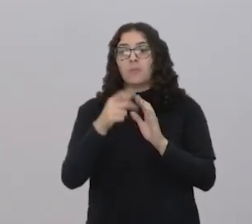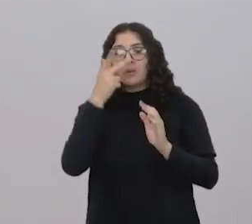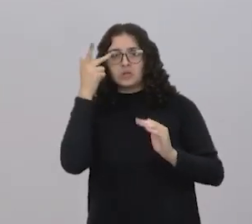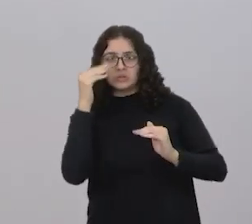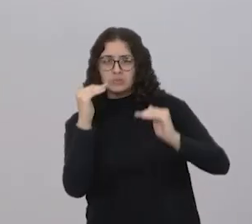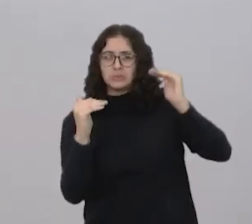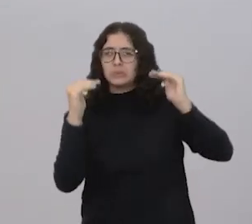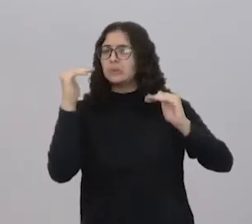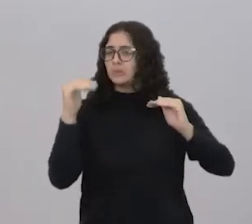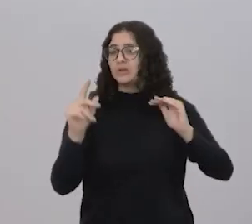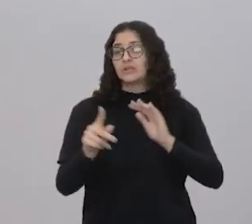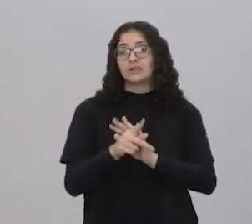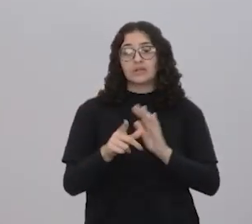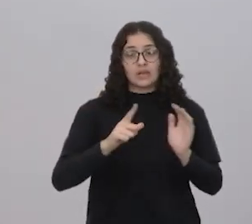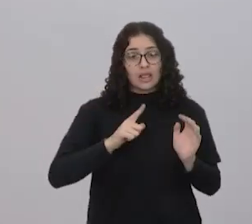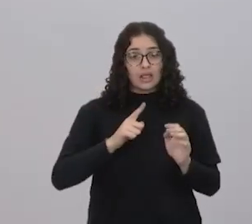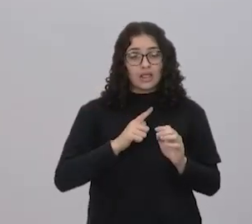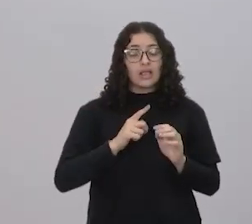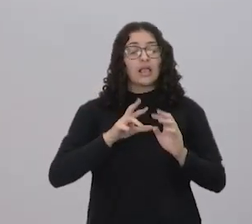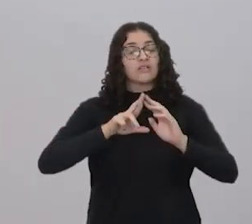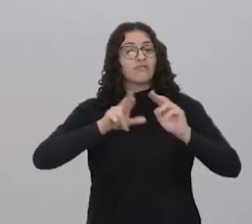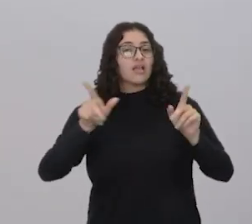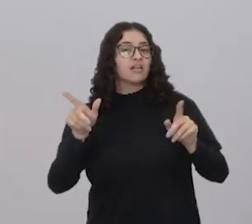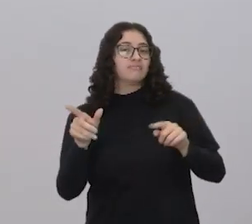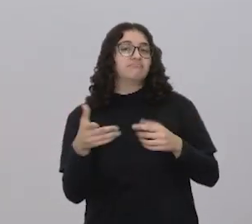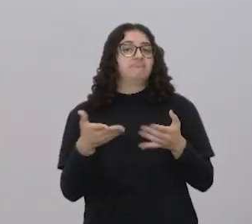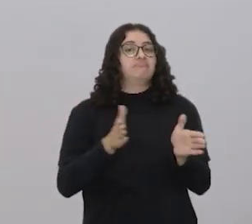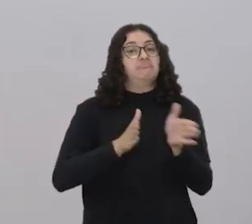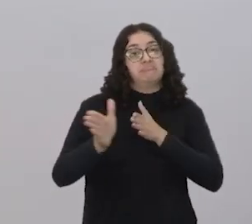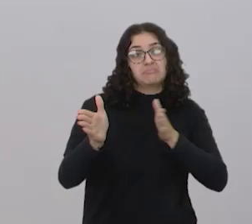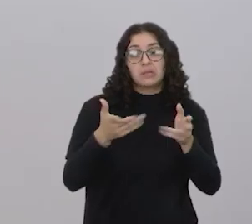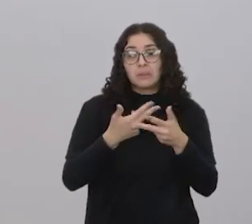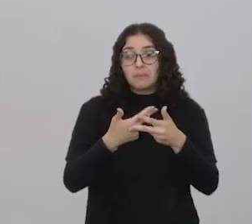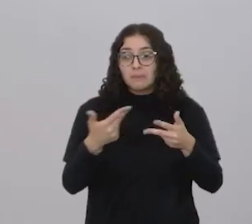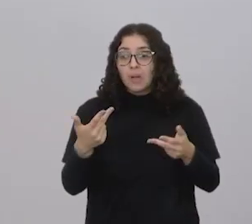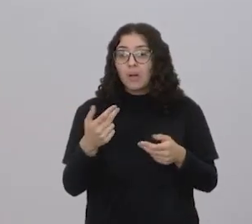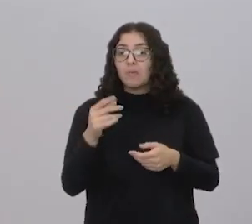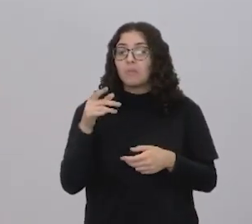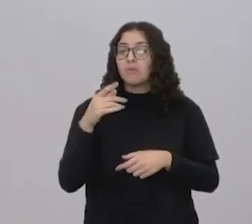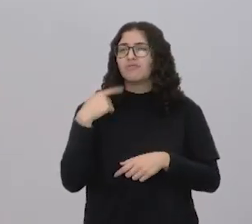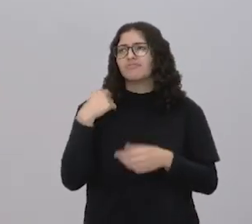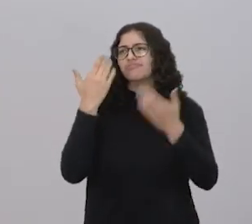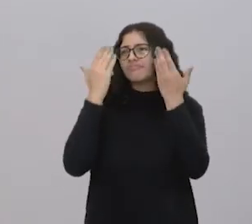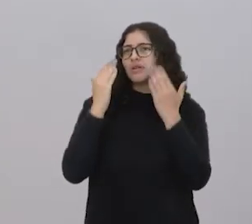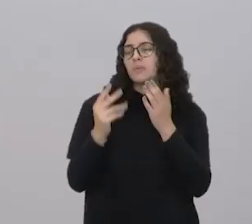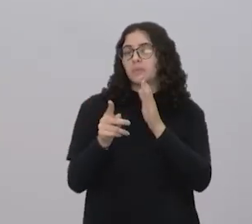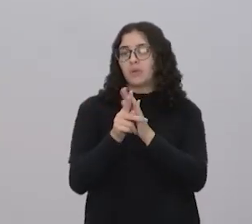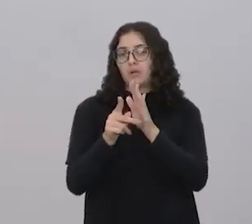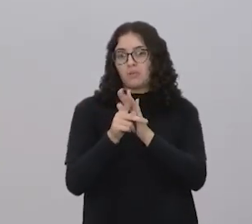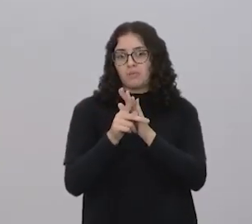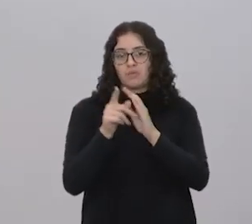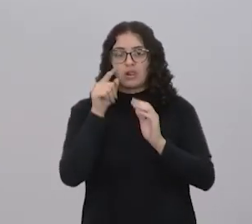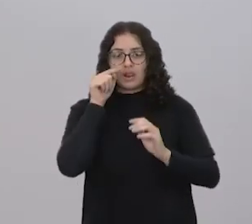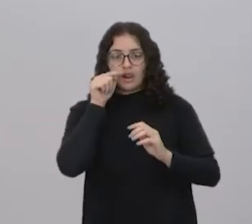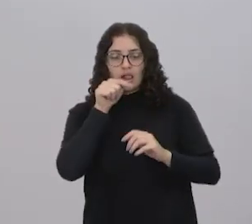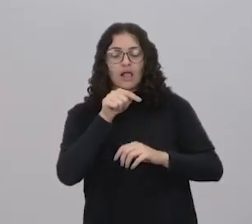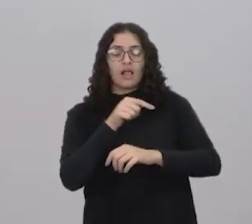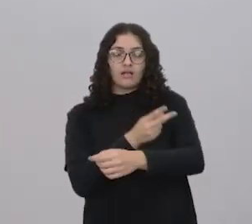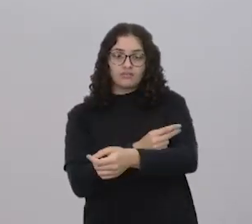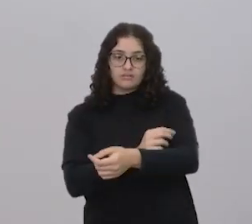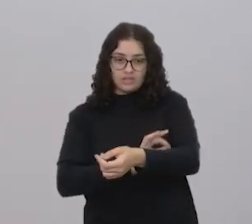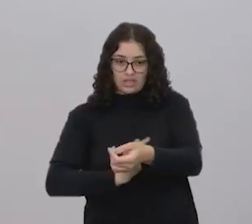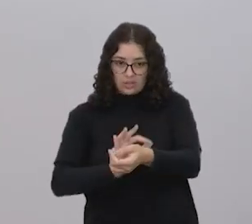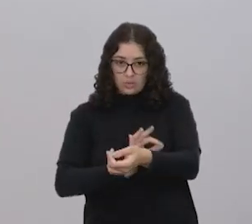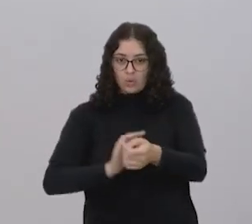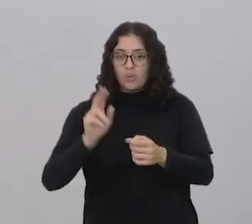pessoas fazem. Então, são diferentes possibilidades aí de analisar as relações de poder envolvendo o